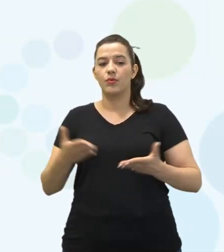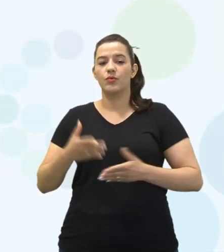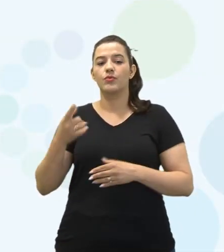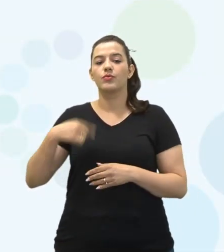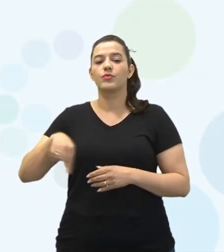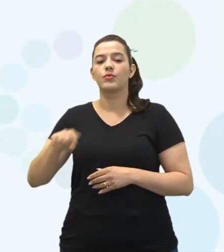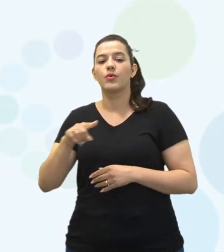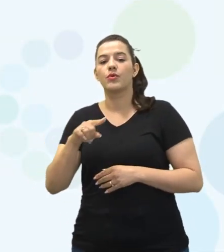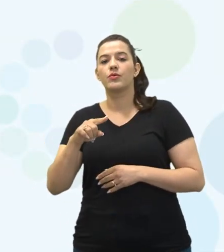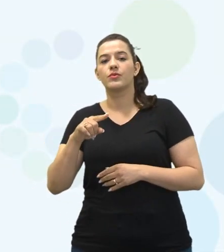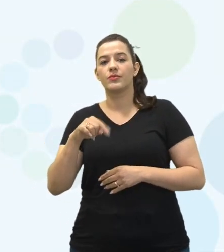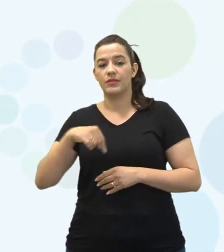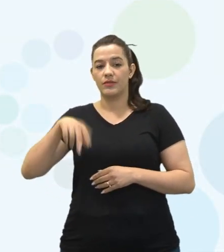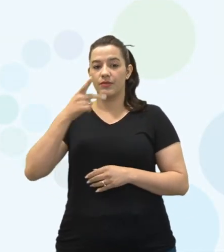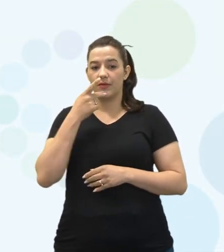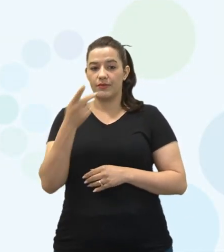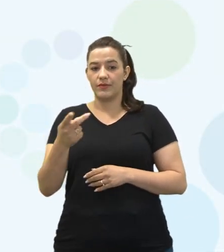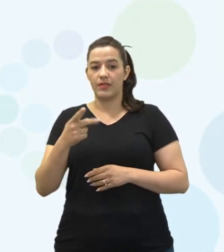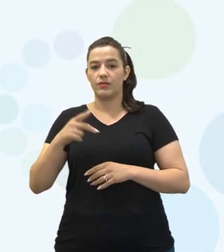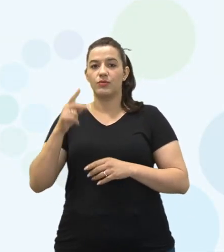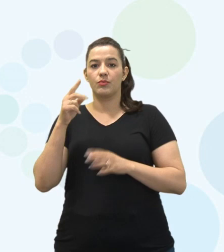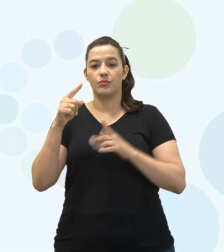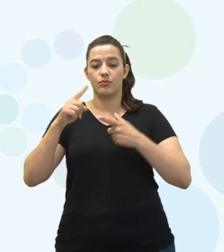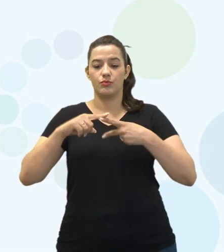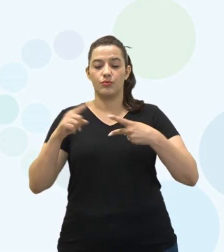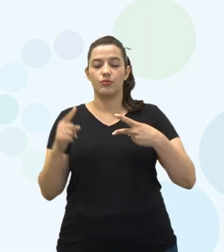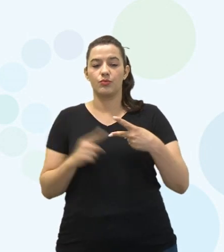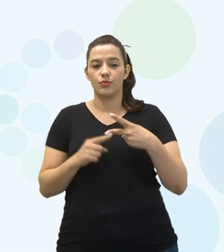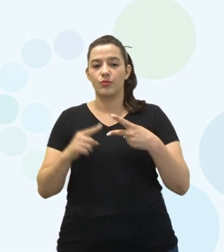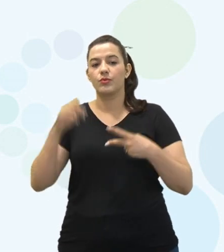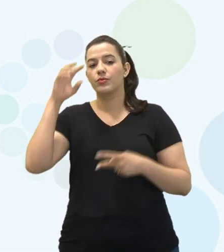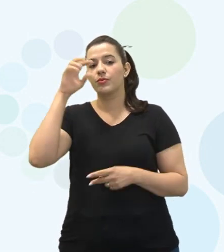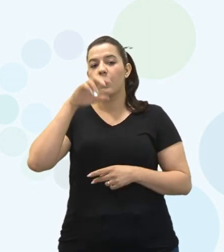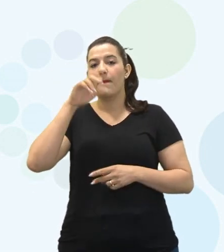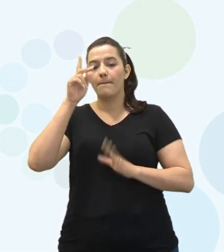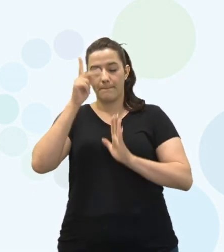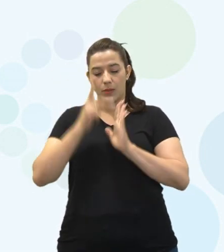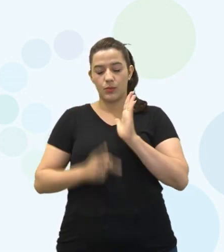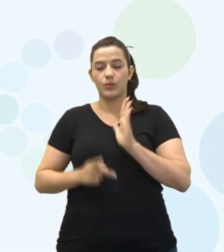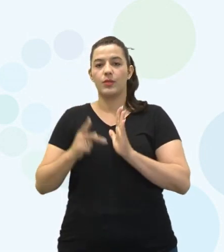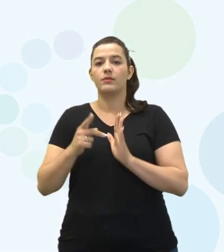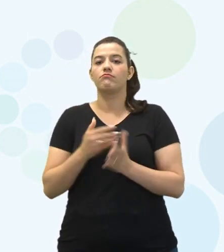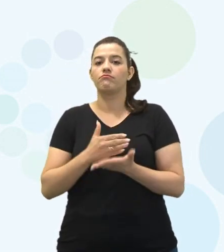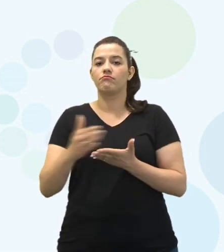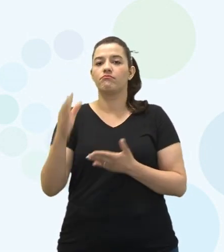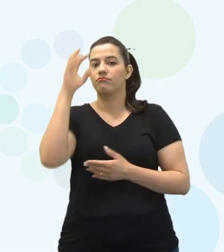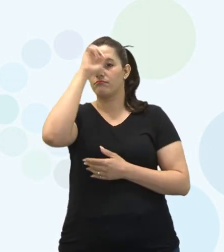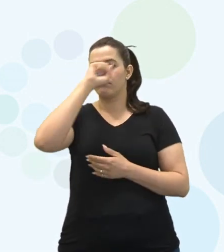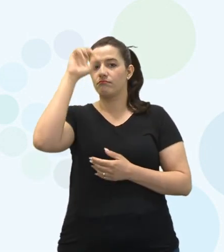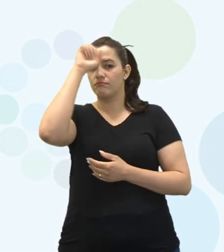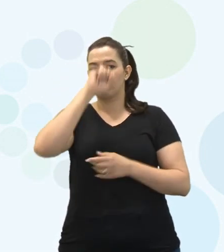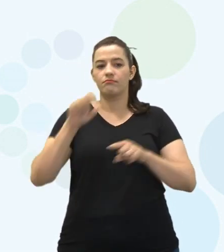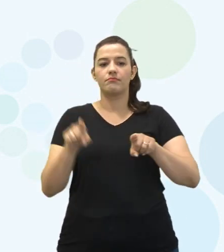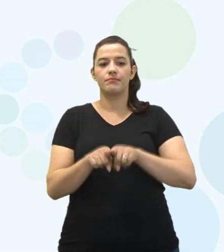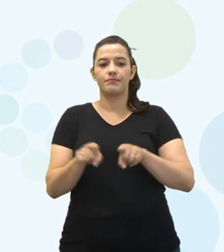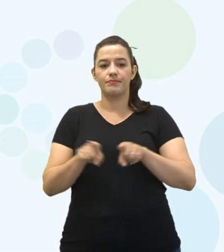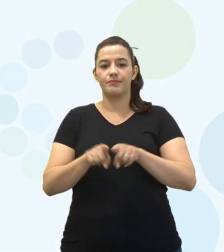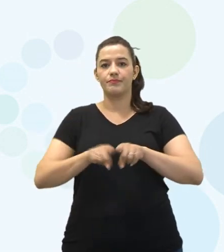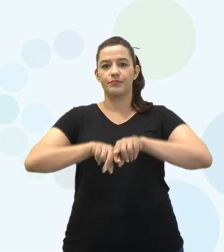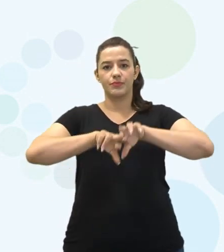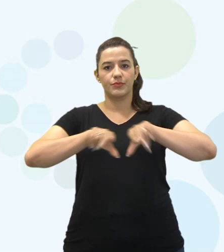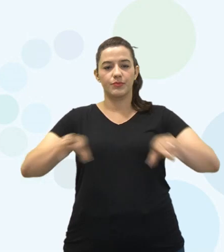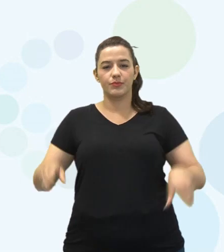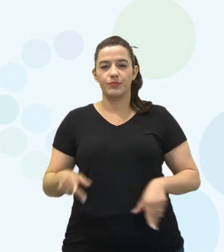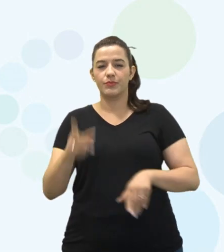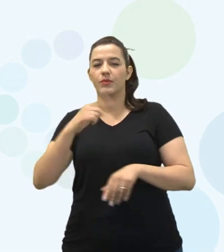sobre os dois projetos piloto né o aprender juntos e além da escola recuperação diferenciada por níveis de aprendizagem